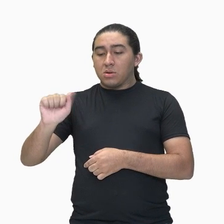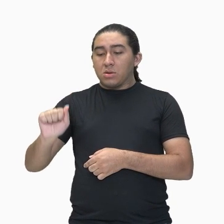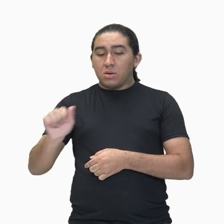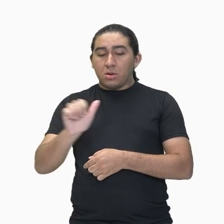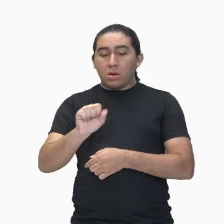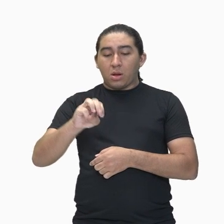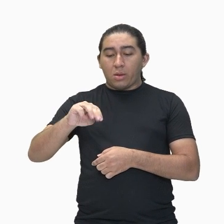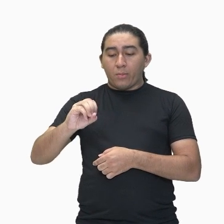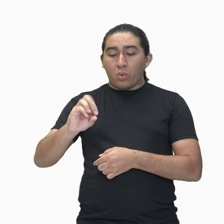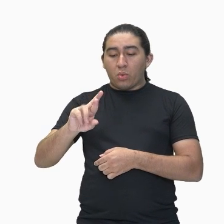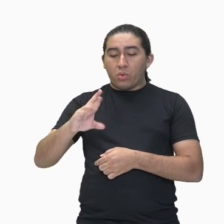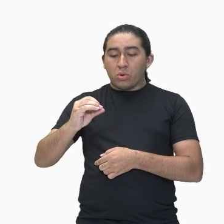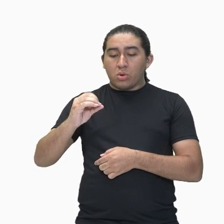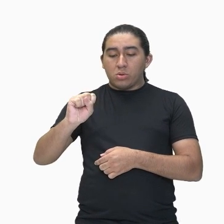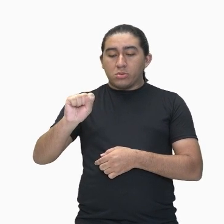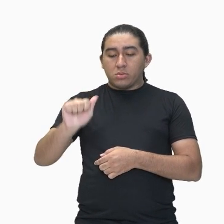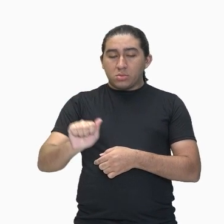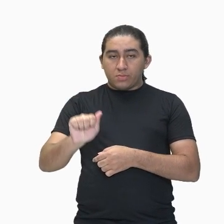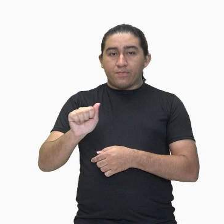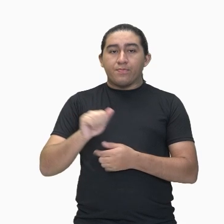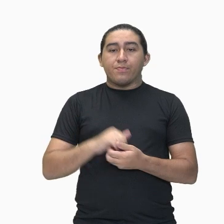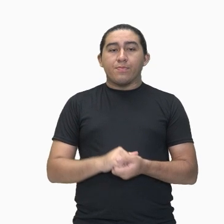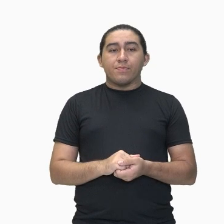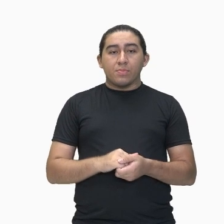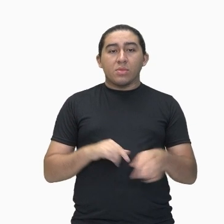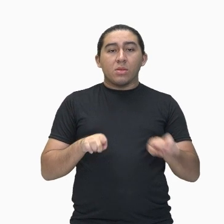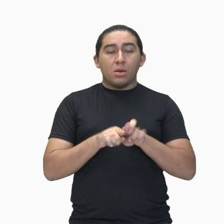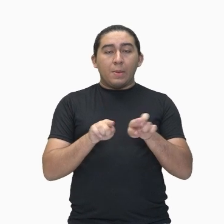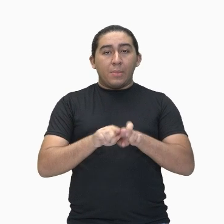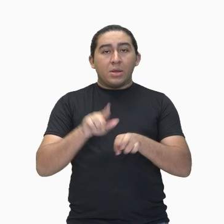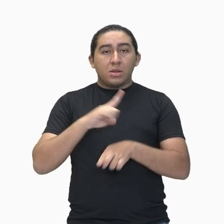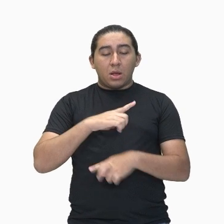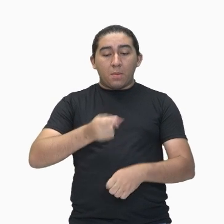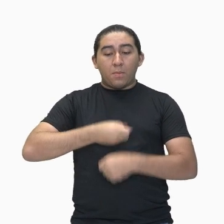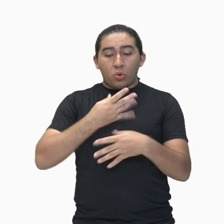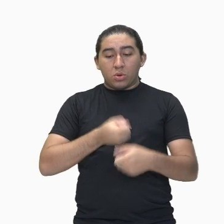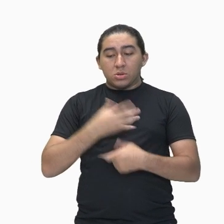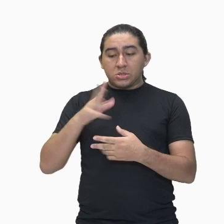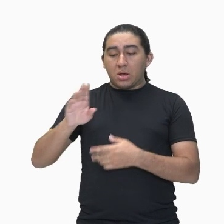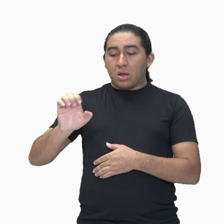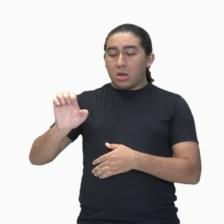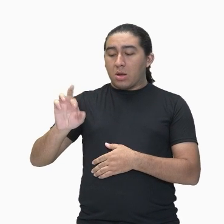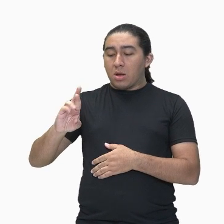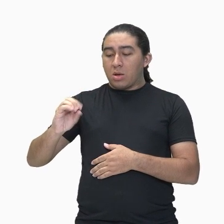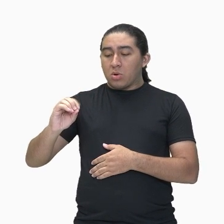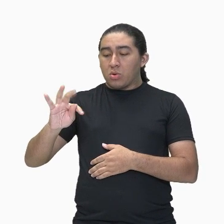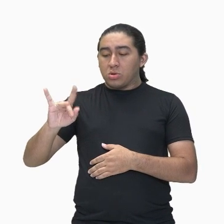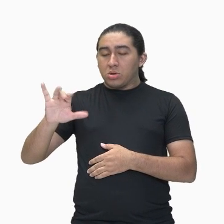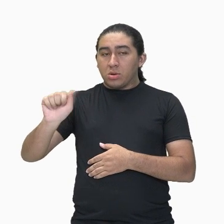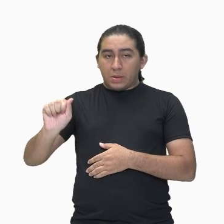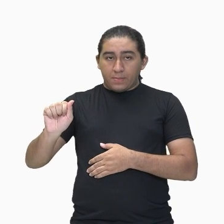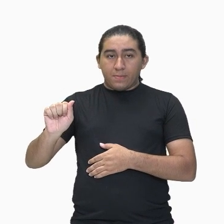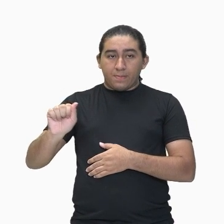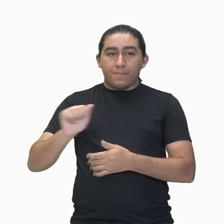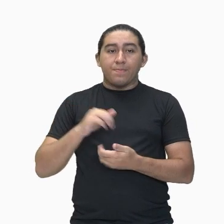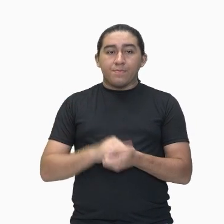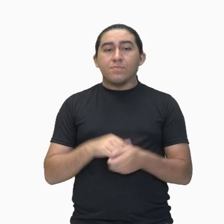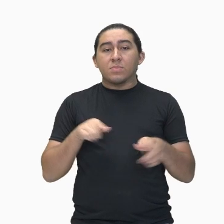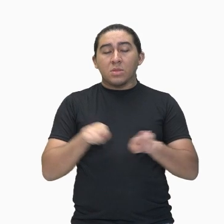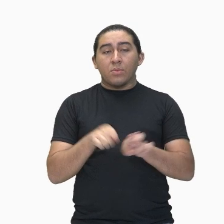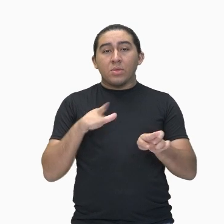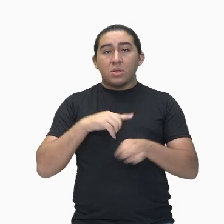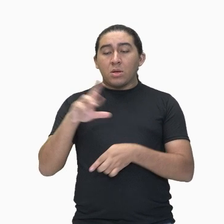lírico-amorosa, nós vamos encontrar, vamos ver também a lírica erótica e também